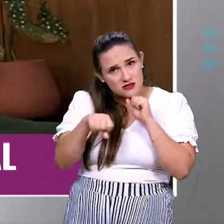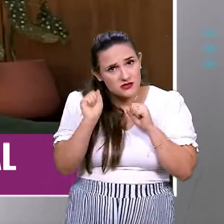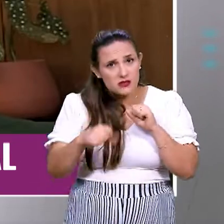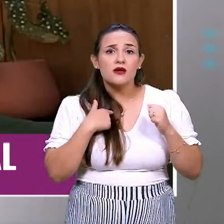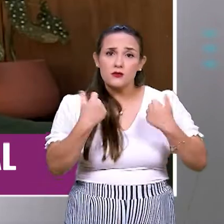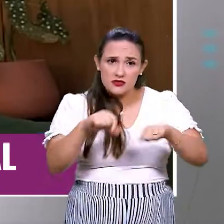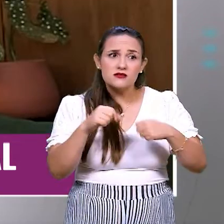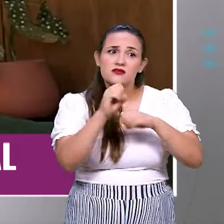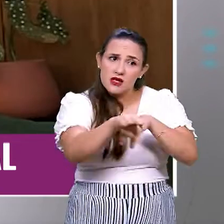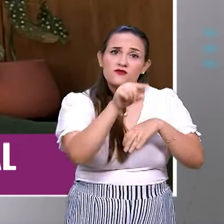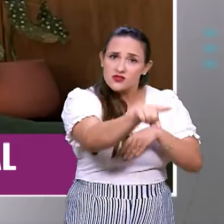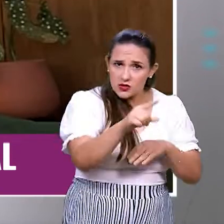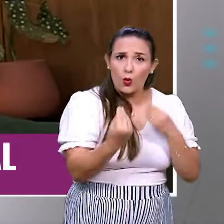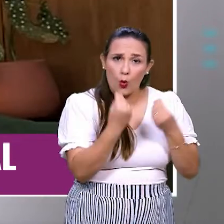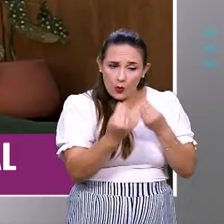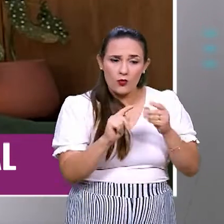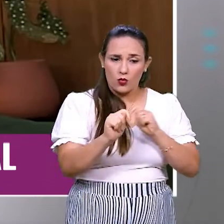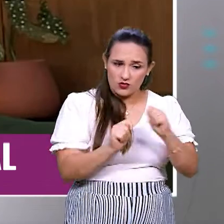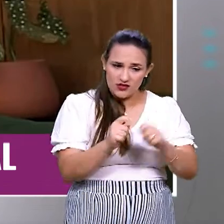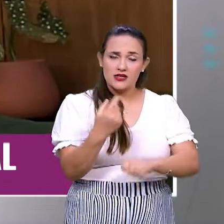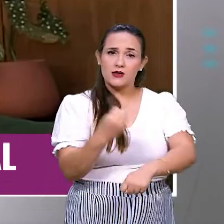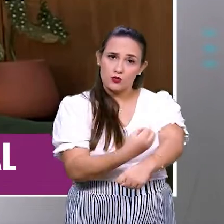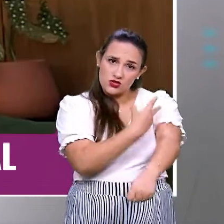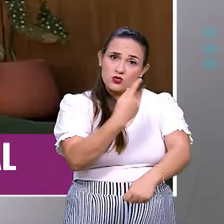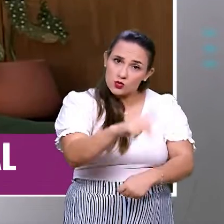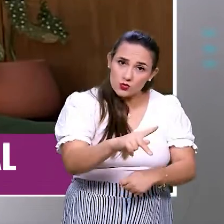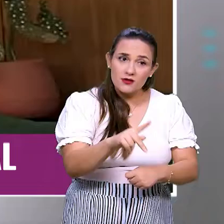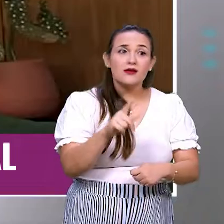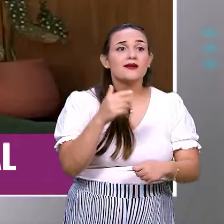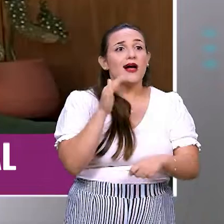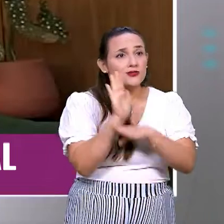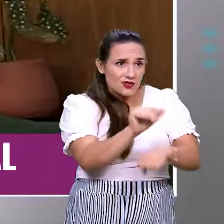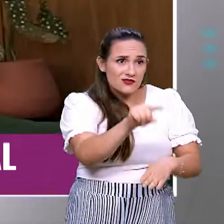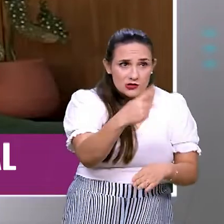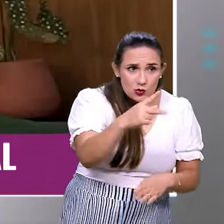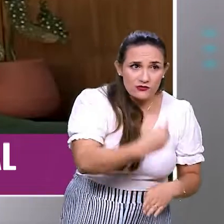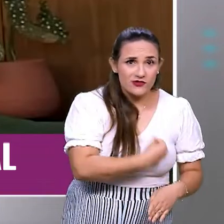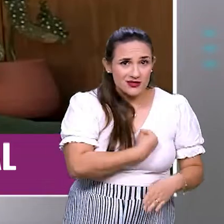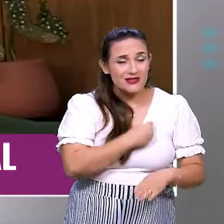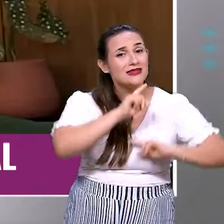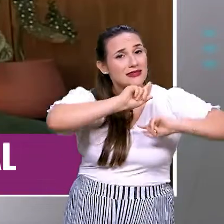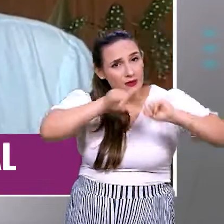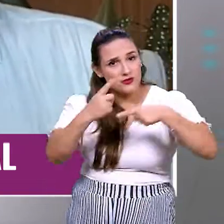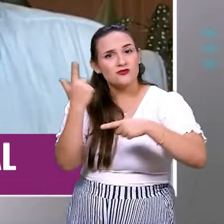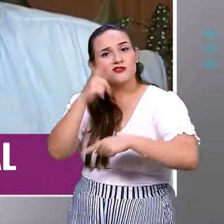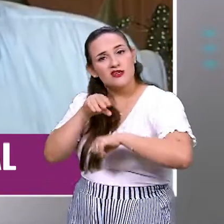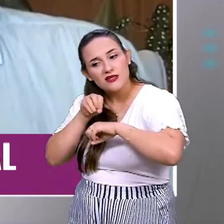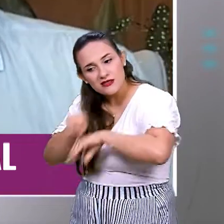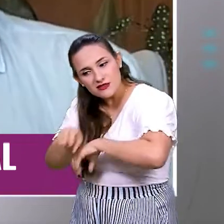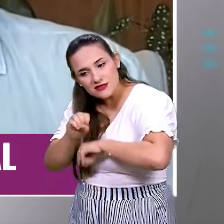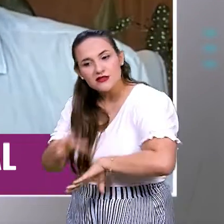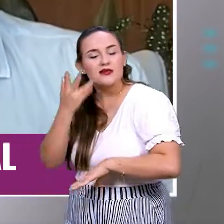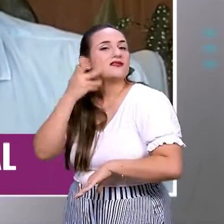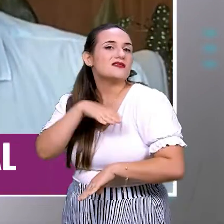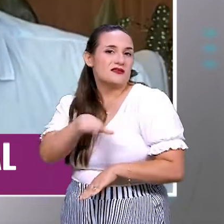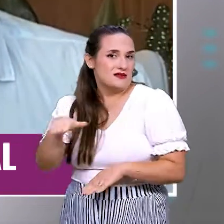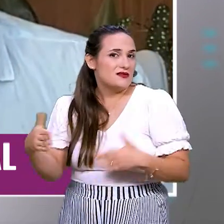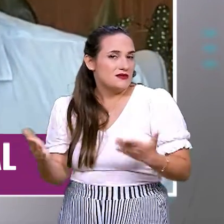você, professor, a lidar com essas questões emocionais, e isso vai te ajudar muito na tua vida e você vai poder passar isso para as suas